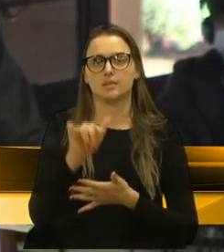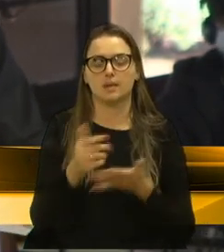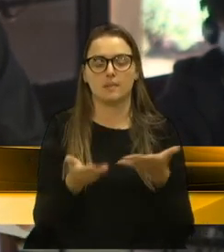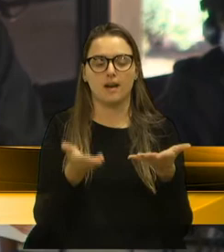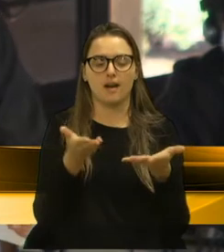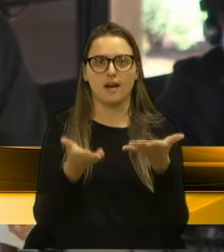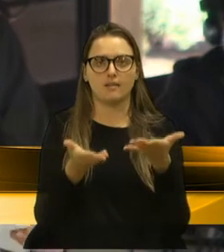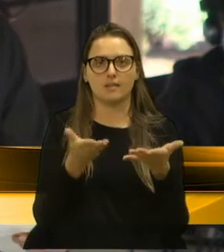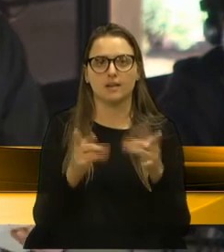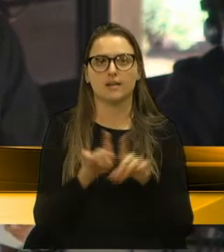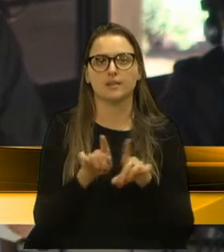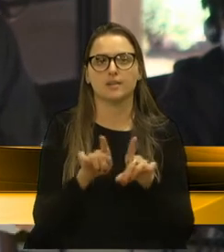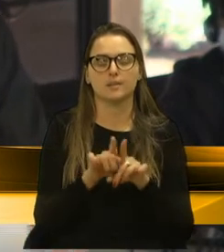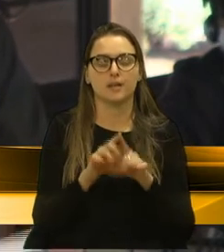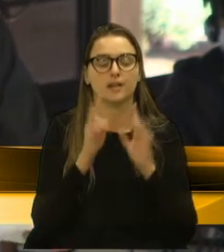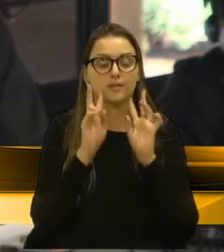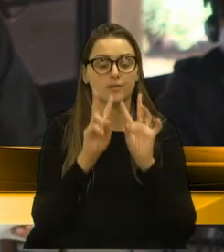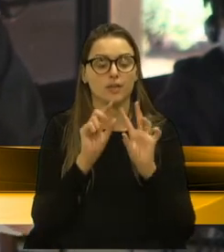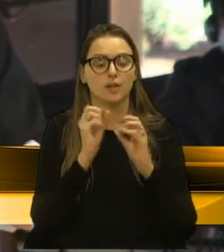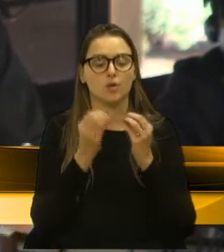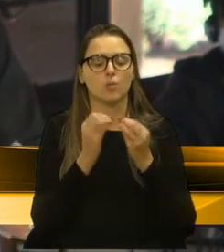adequar constantemente o serviço.